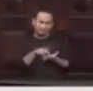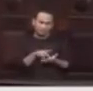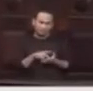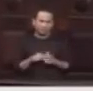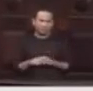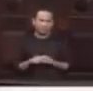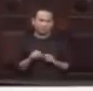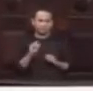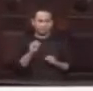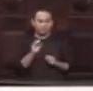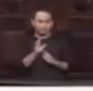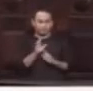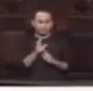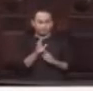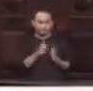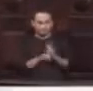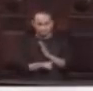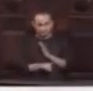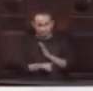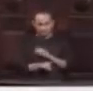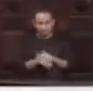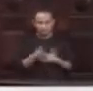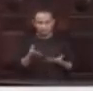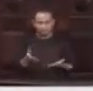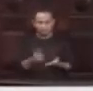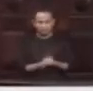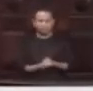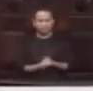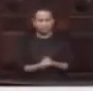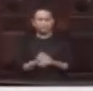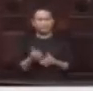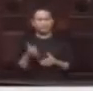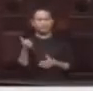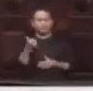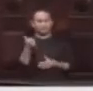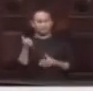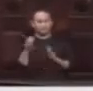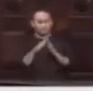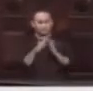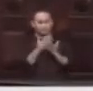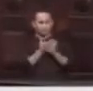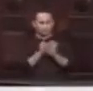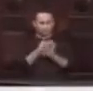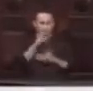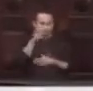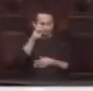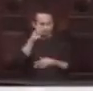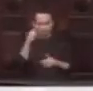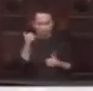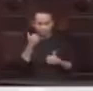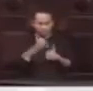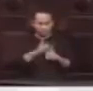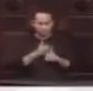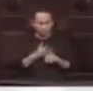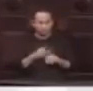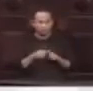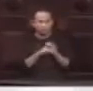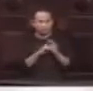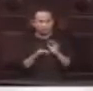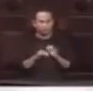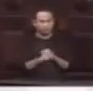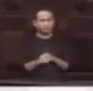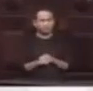Excelência. Presidente, mas, só então, para corrigir. Primeiro que Colégio de Líderes não substitui regimento. Segundo que foi na legislatura